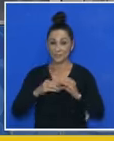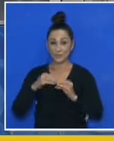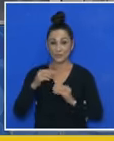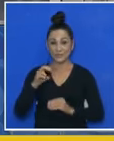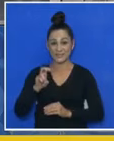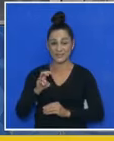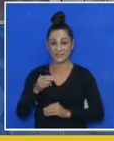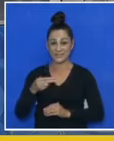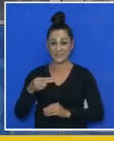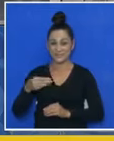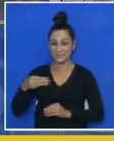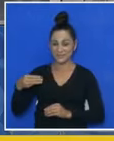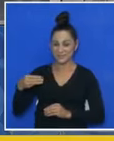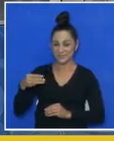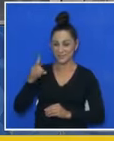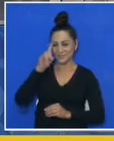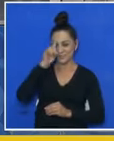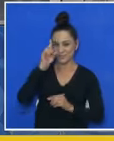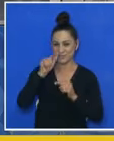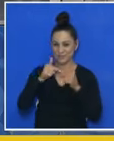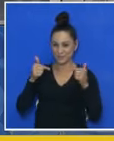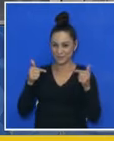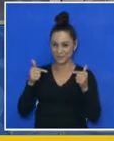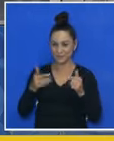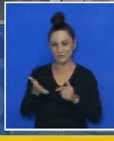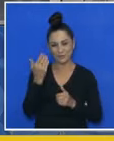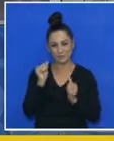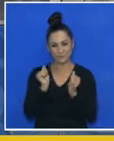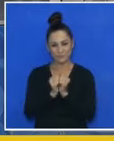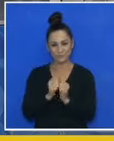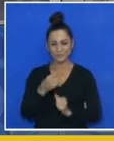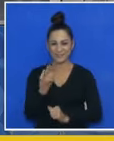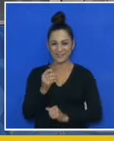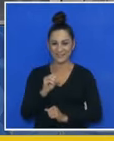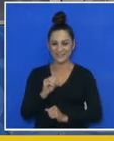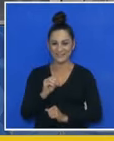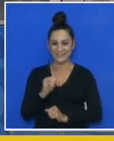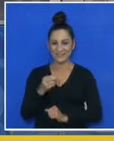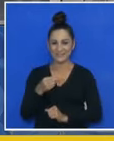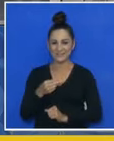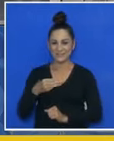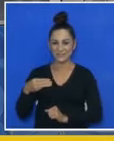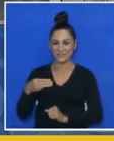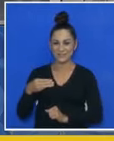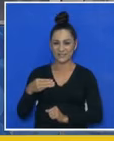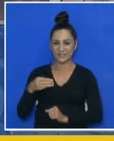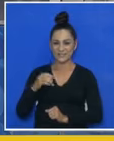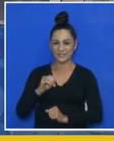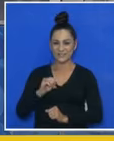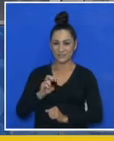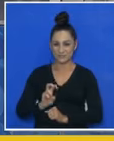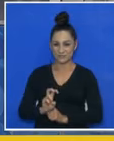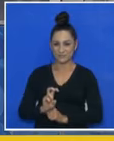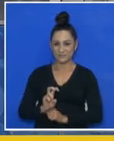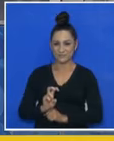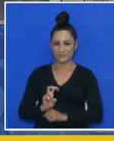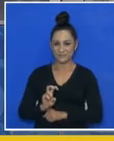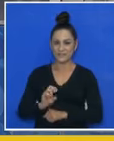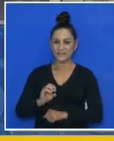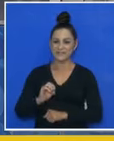concurso 523 do dia de sorte. Confira comigo. 10, 23,